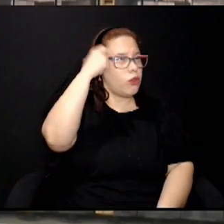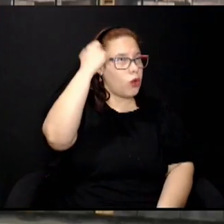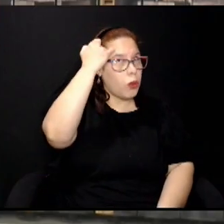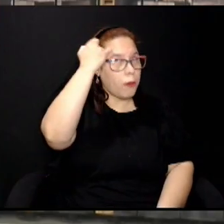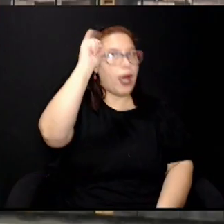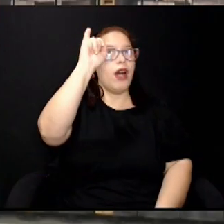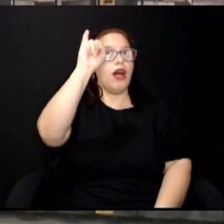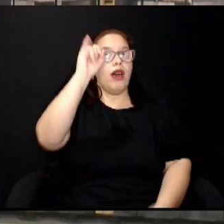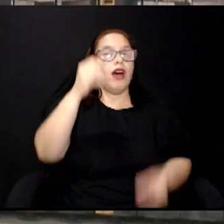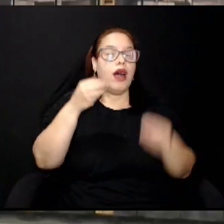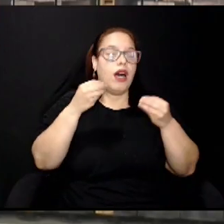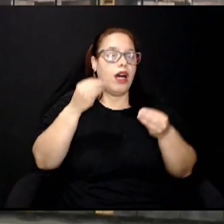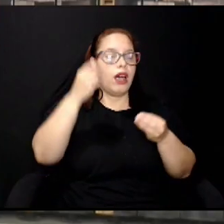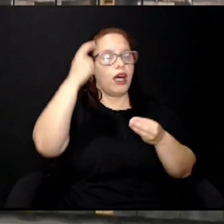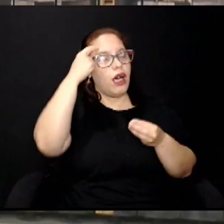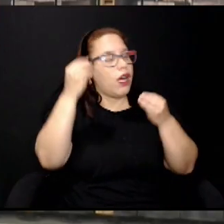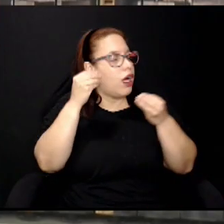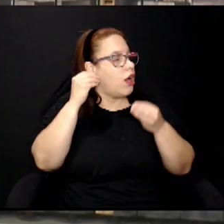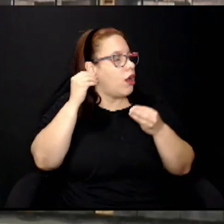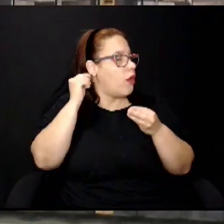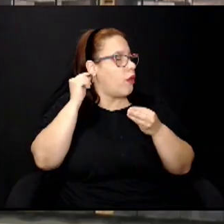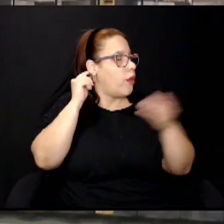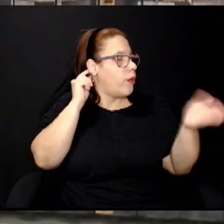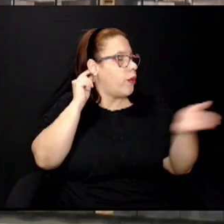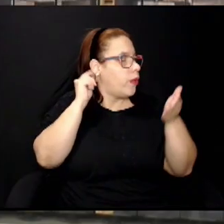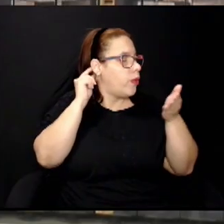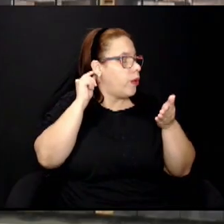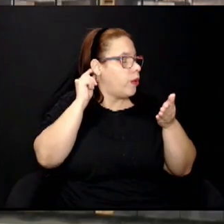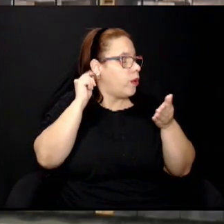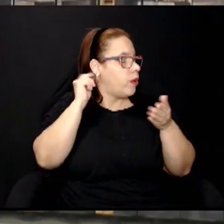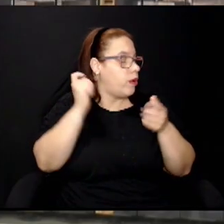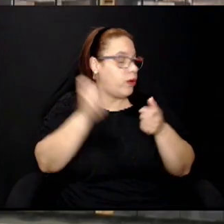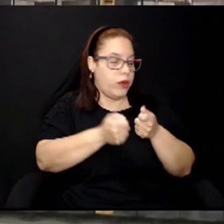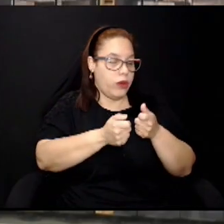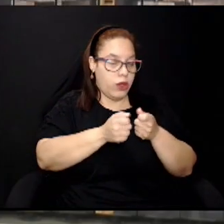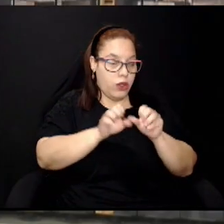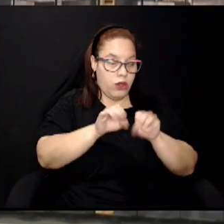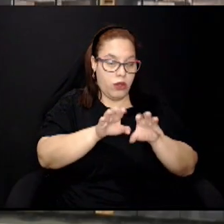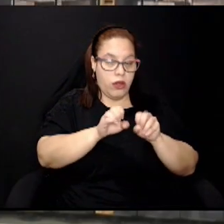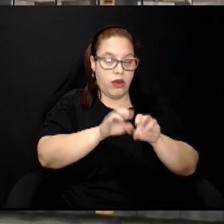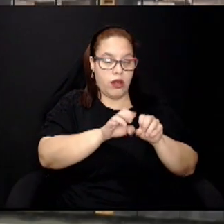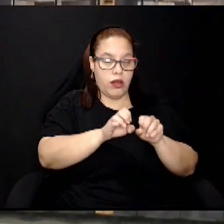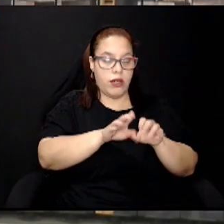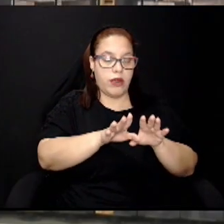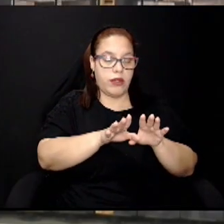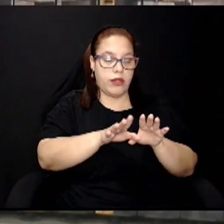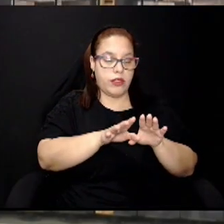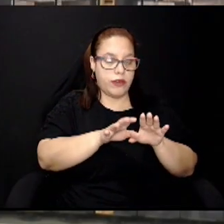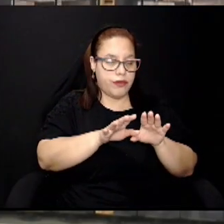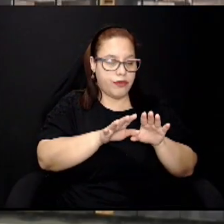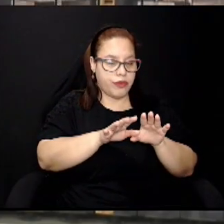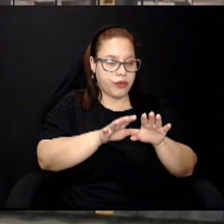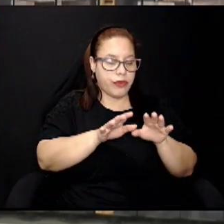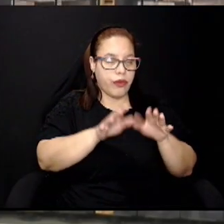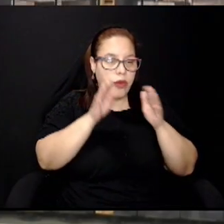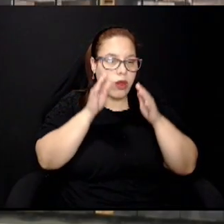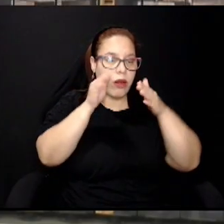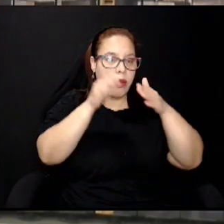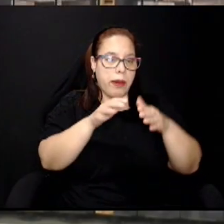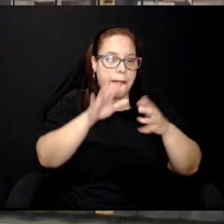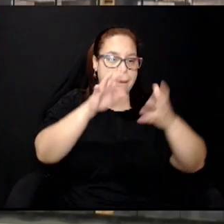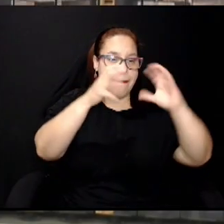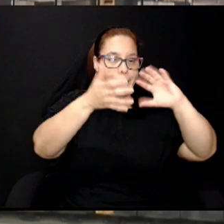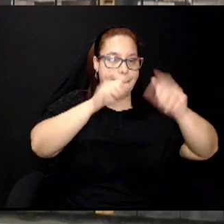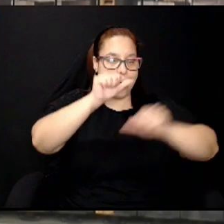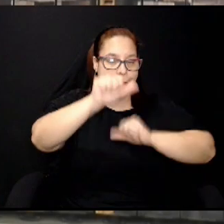a pensar como promover um jogo que ensine também a dar essa dimensão do clima, das mudanças climáticas